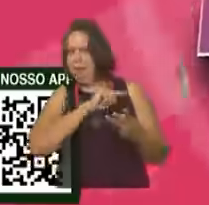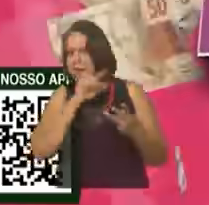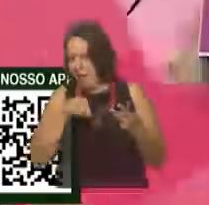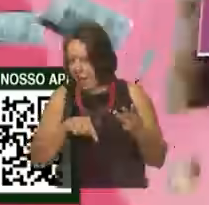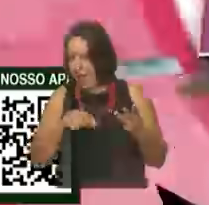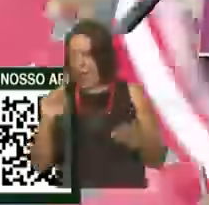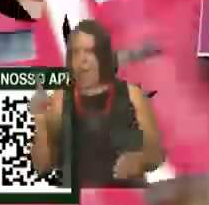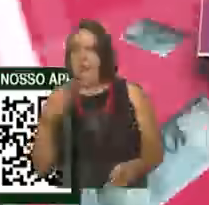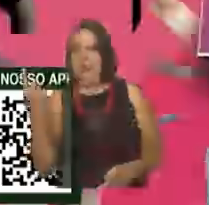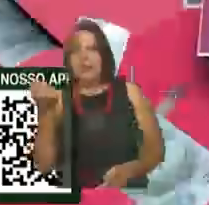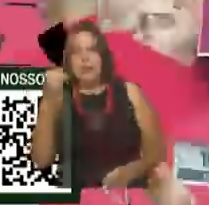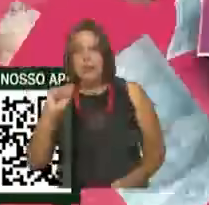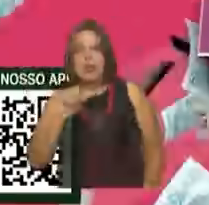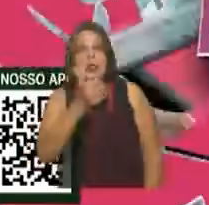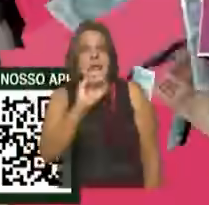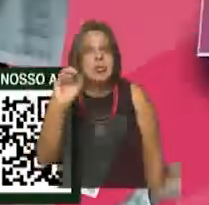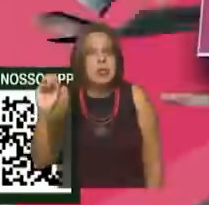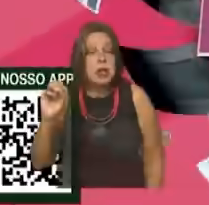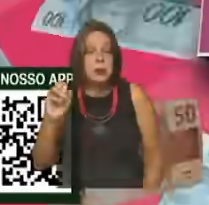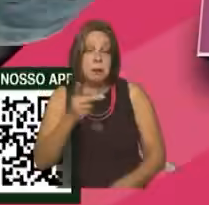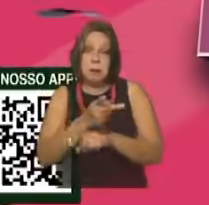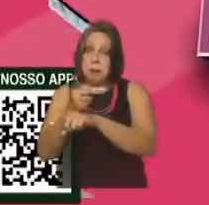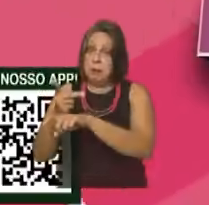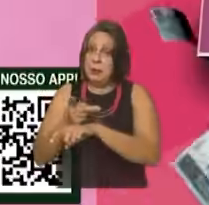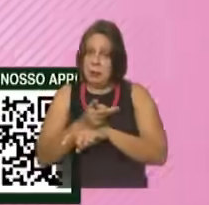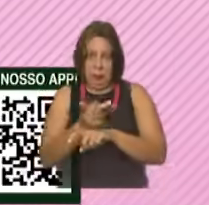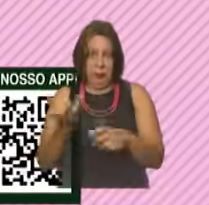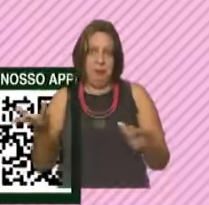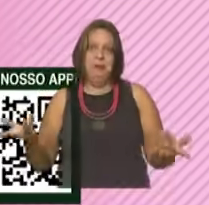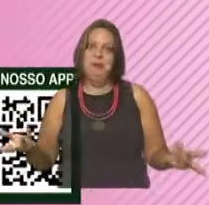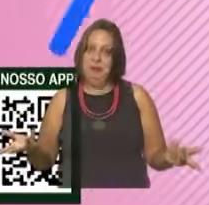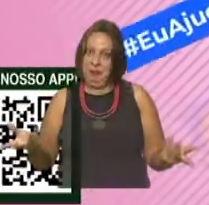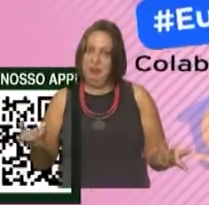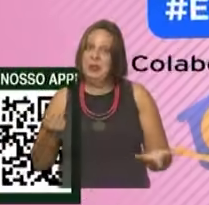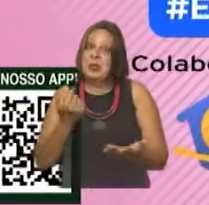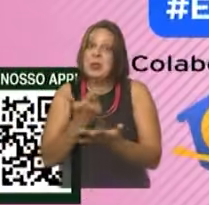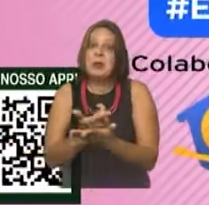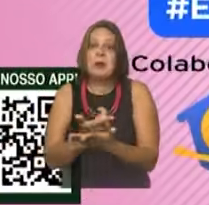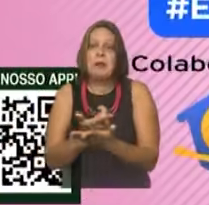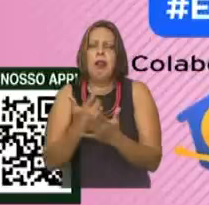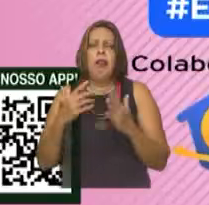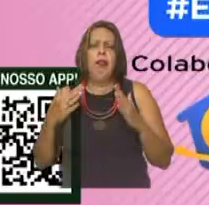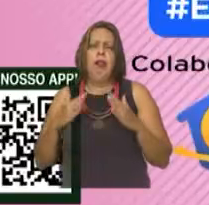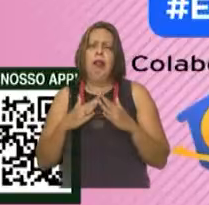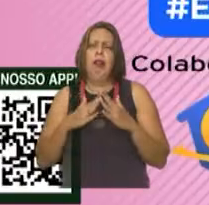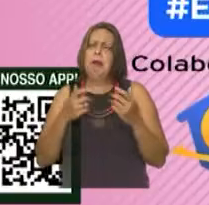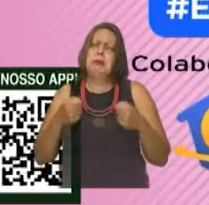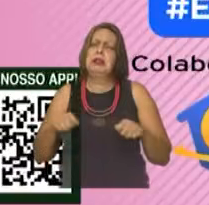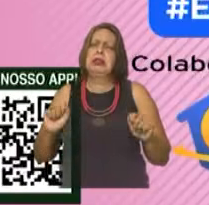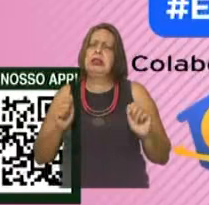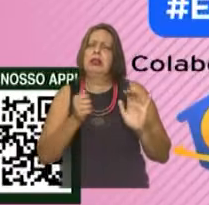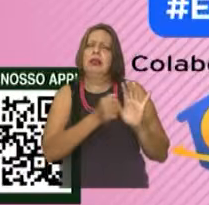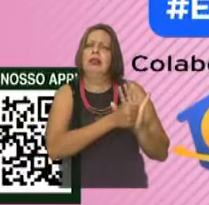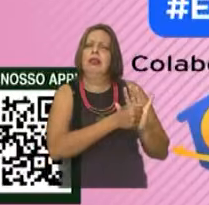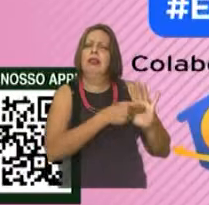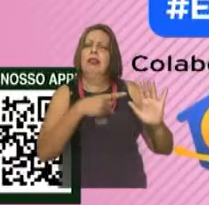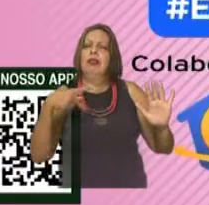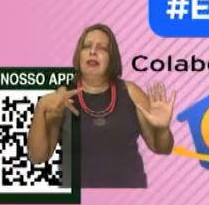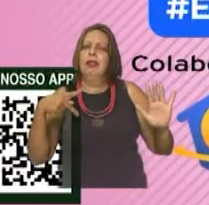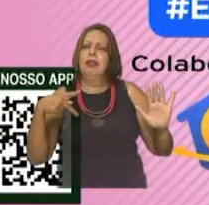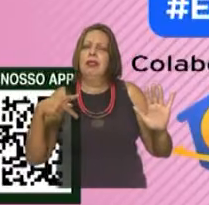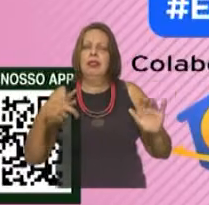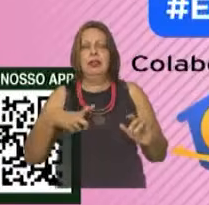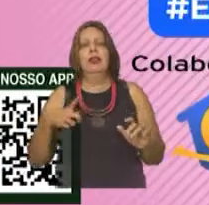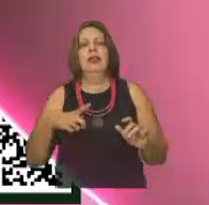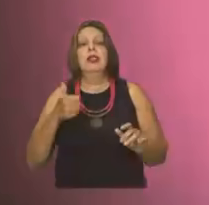Gira Sergipe são 100 prêmios de 500 reais. Adquira sem sair de casa pelo aplicativo ou no ponto de venda. Dia